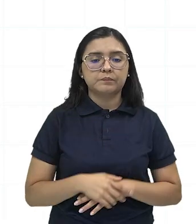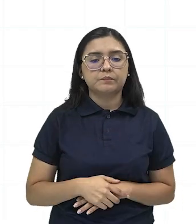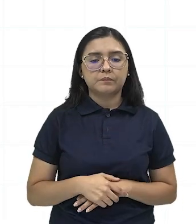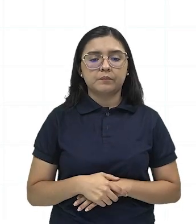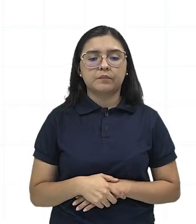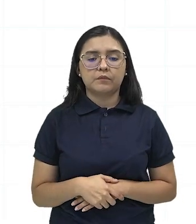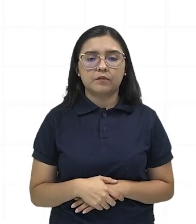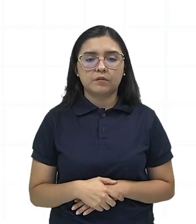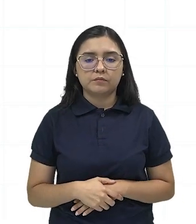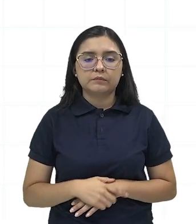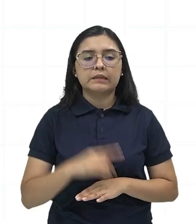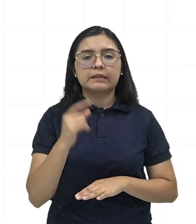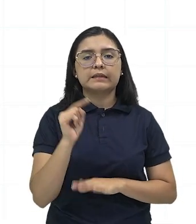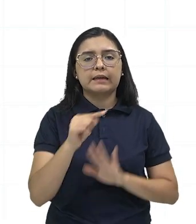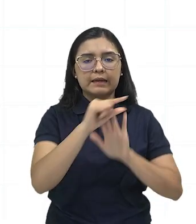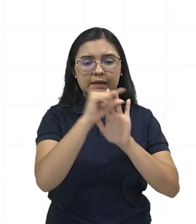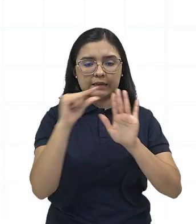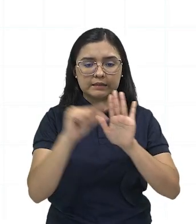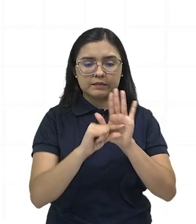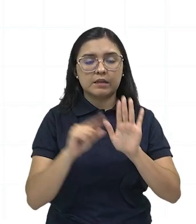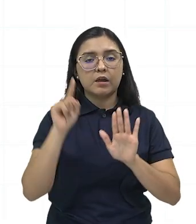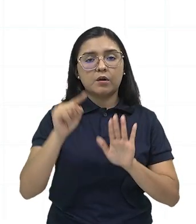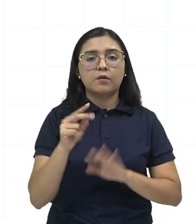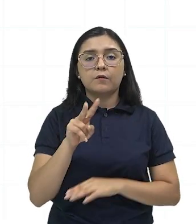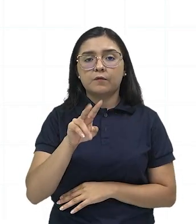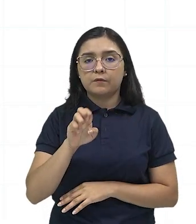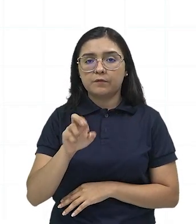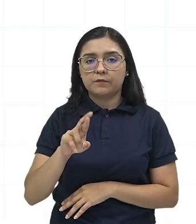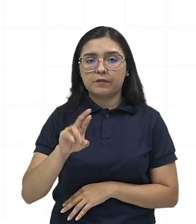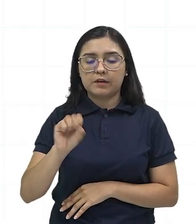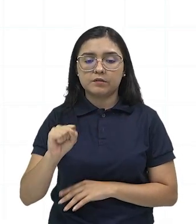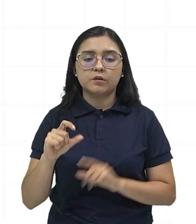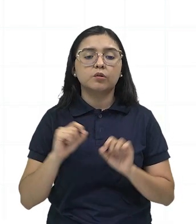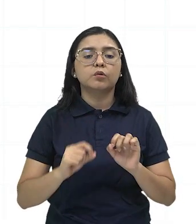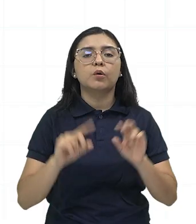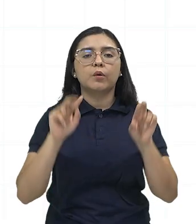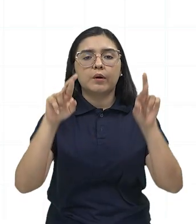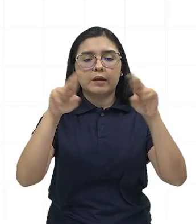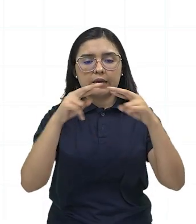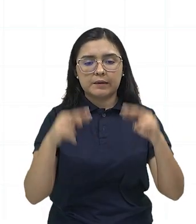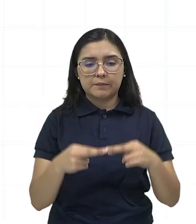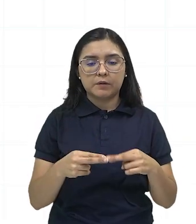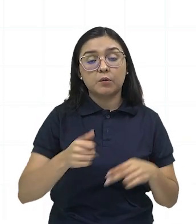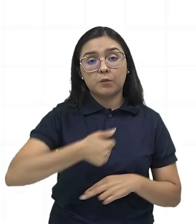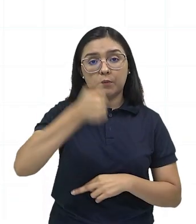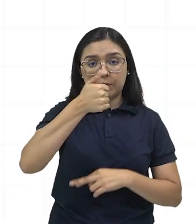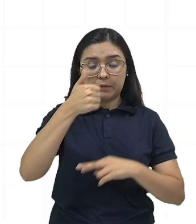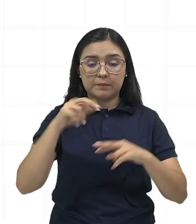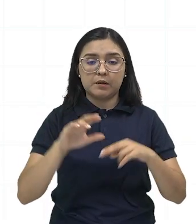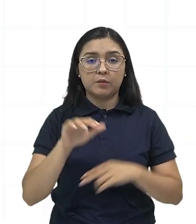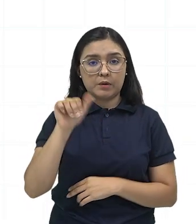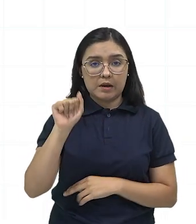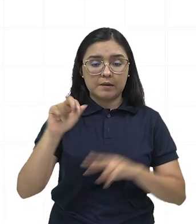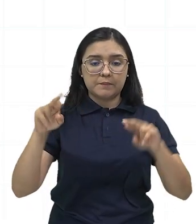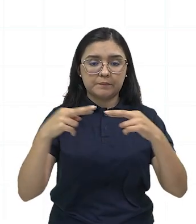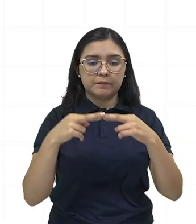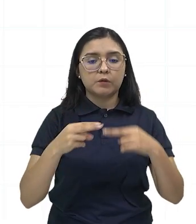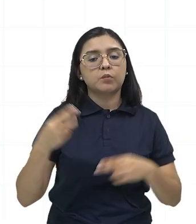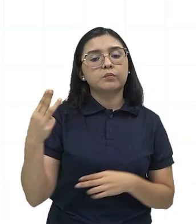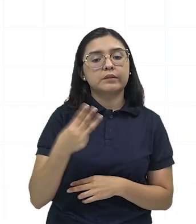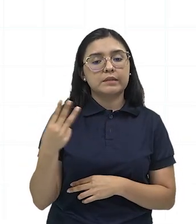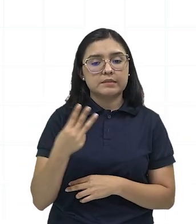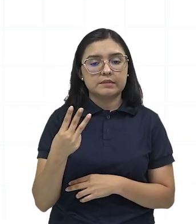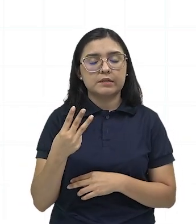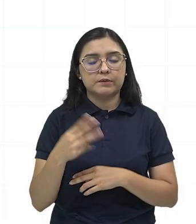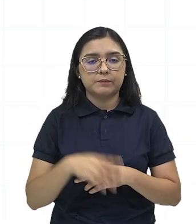2, 3, 4. Cada linha, um verso. E eu estou rimando o primeiro verso, que eu vou chamar de A, com o terceiro verso,